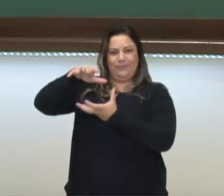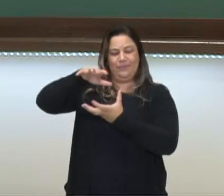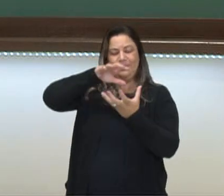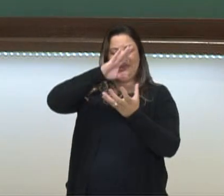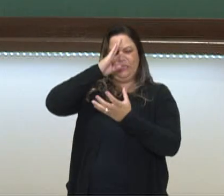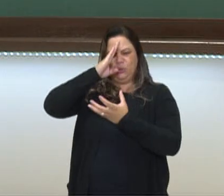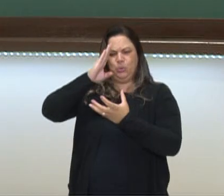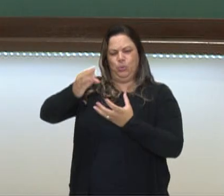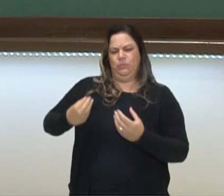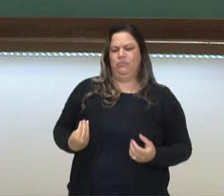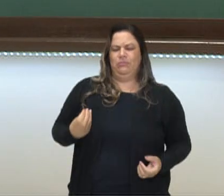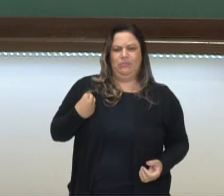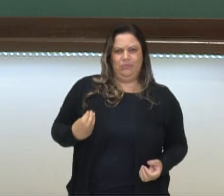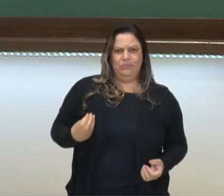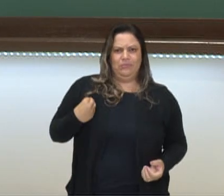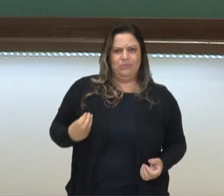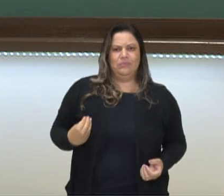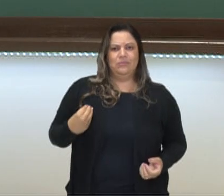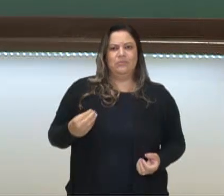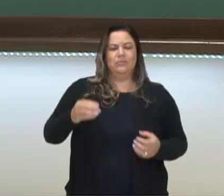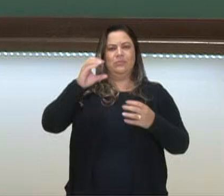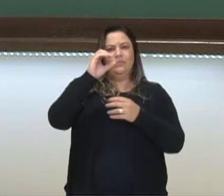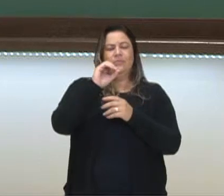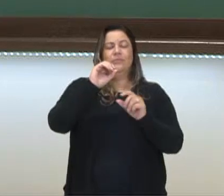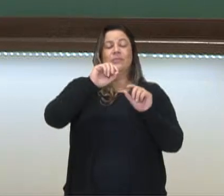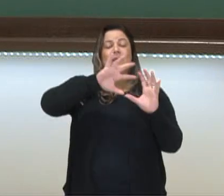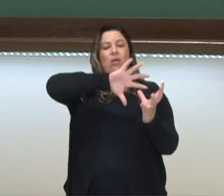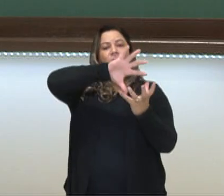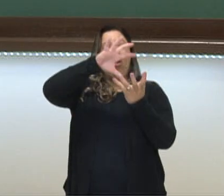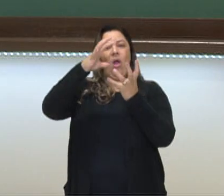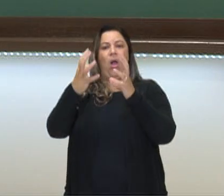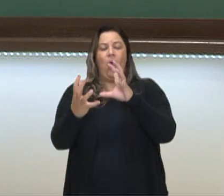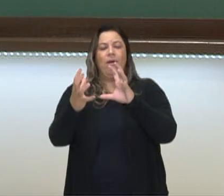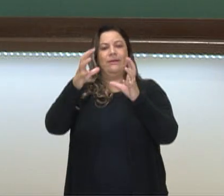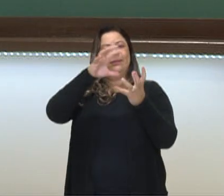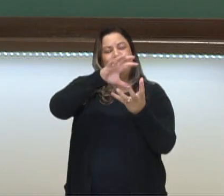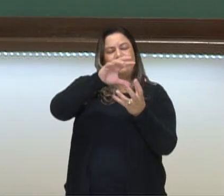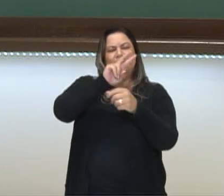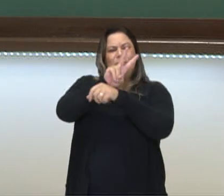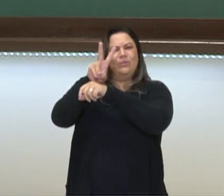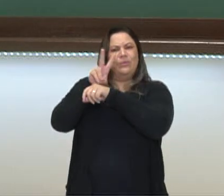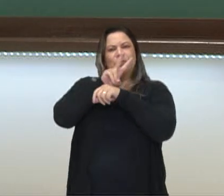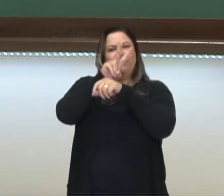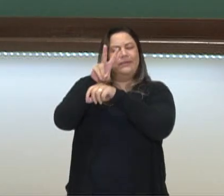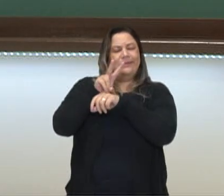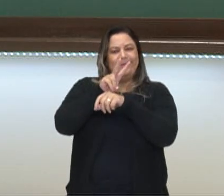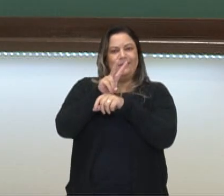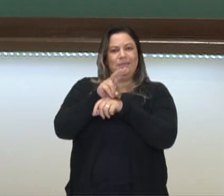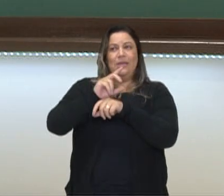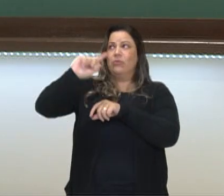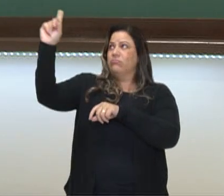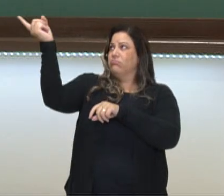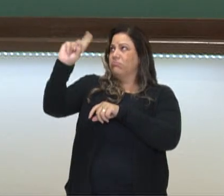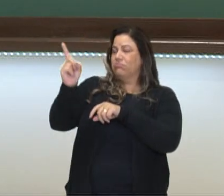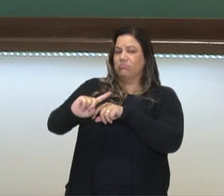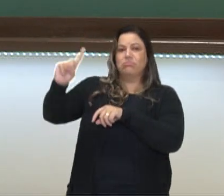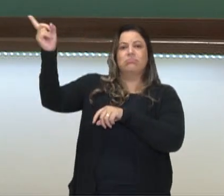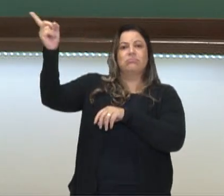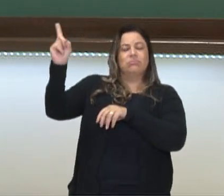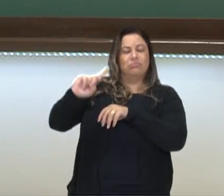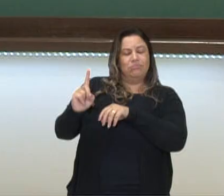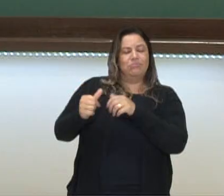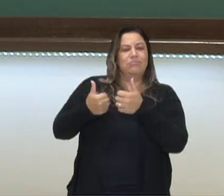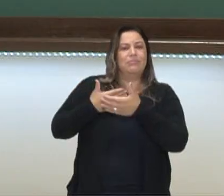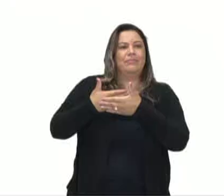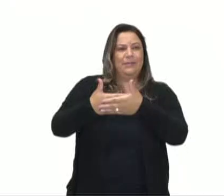planeta e à nossa proteção do nosso planeta quanto à incidência dos raios solares. Acompanhe